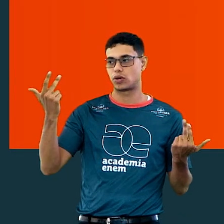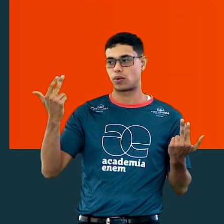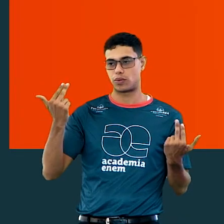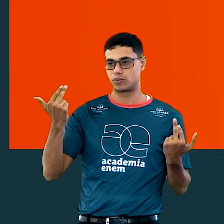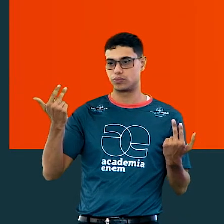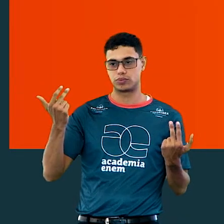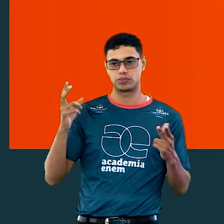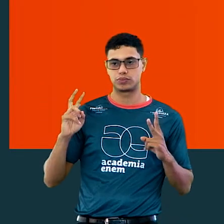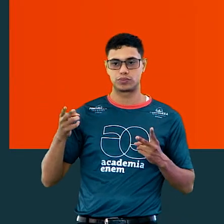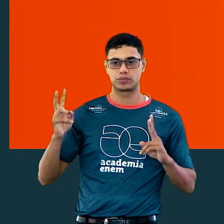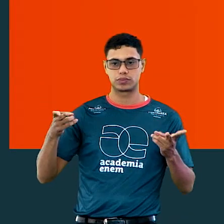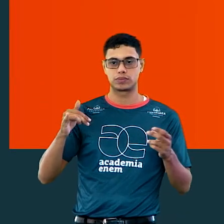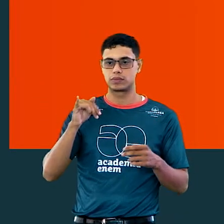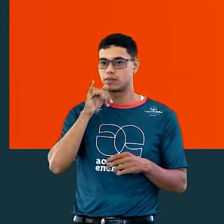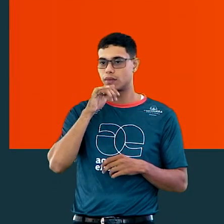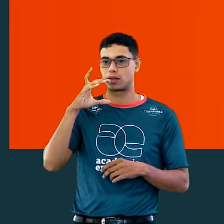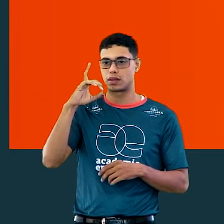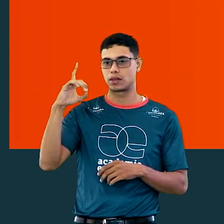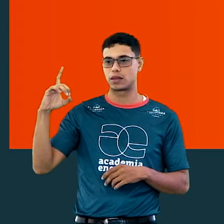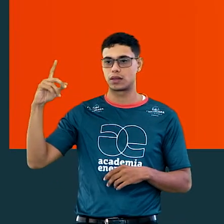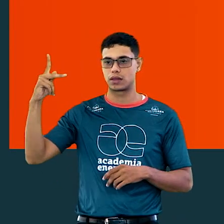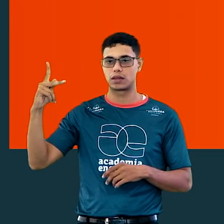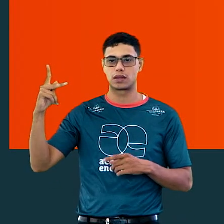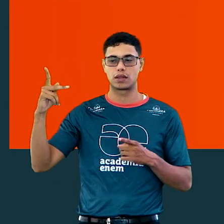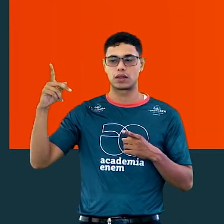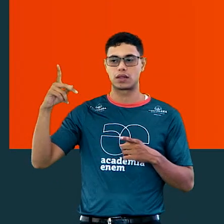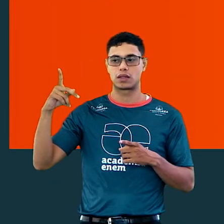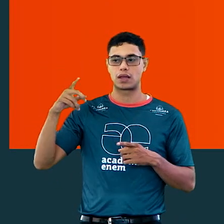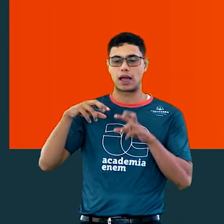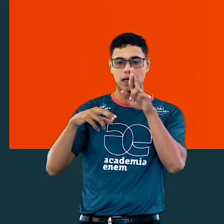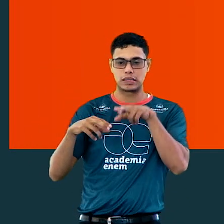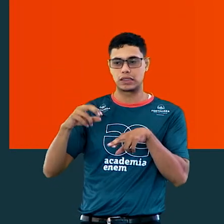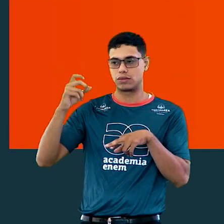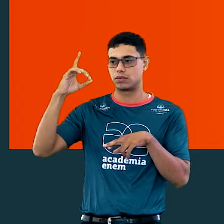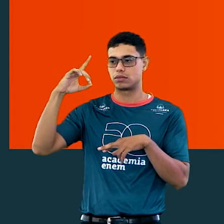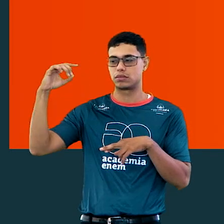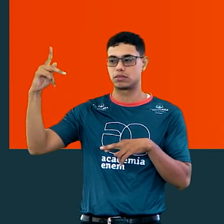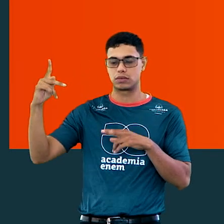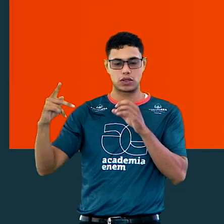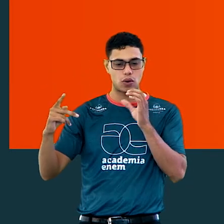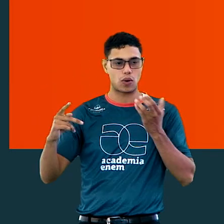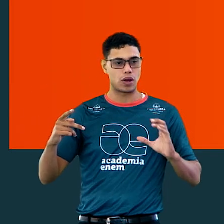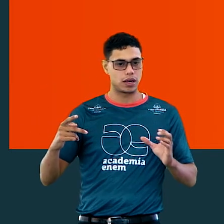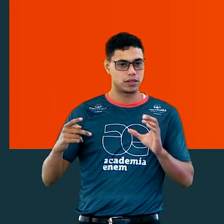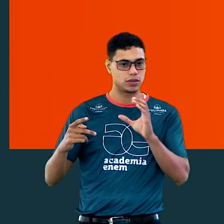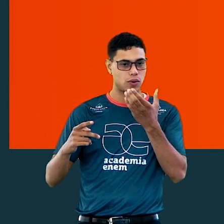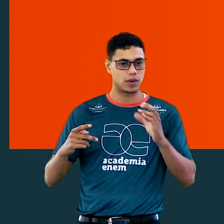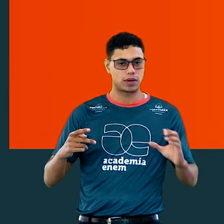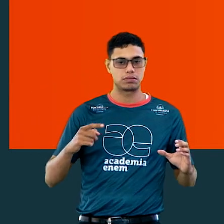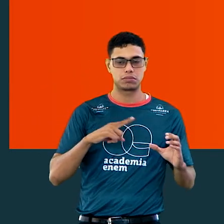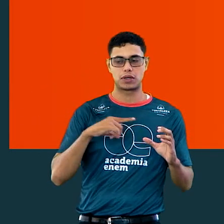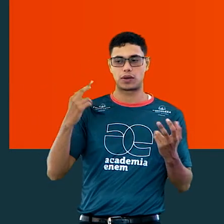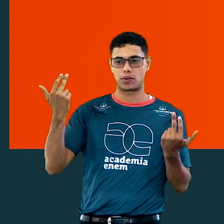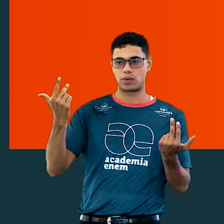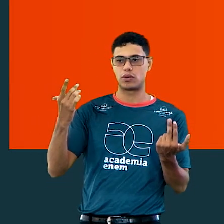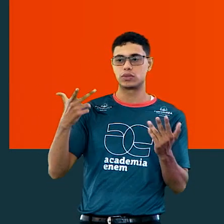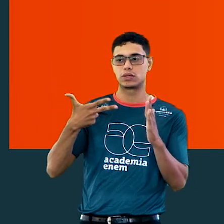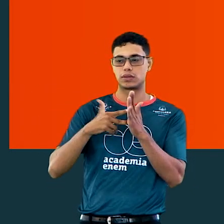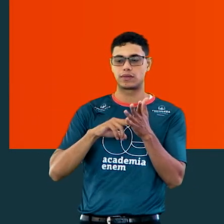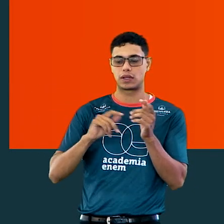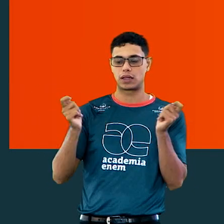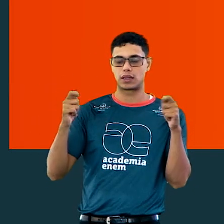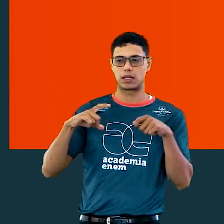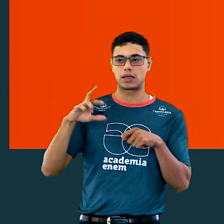valor. Dizer que a DDP, a razão DDP corrente permanece sempre o mesmo valor, é dizer que é